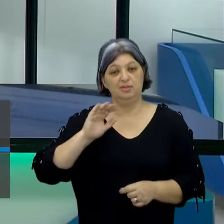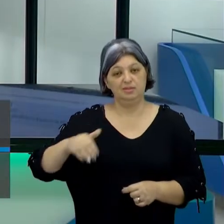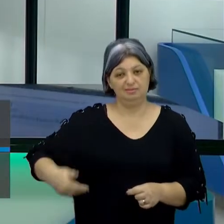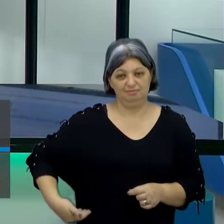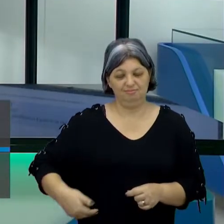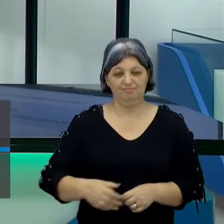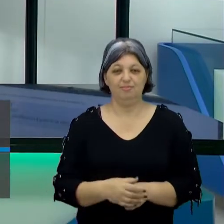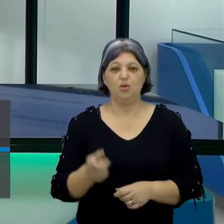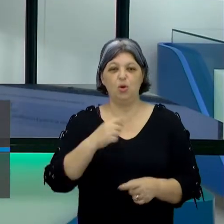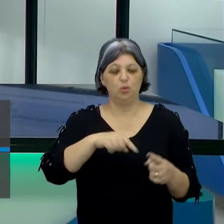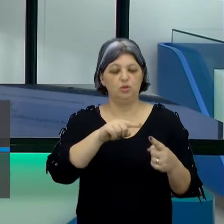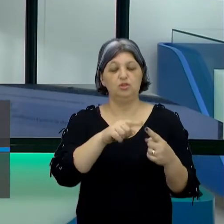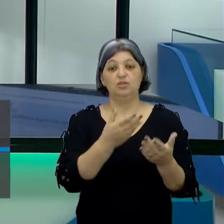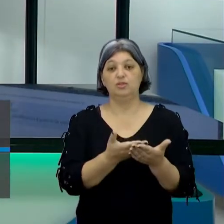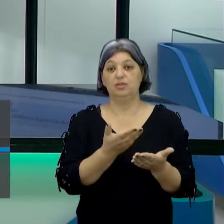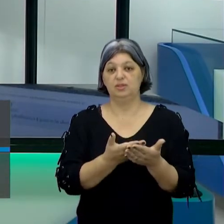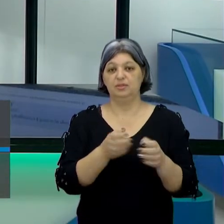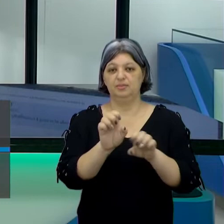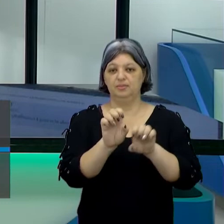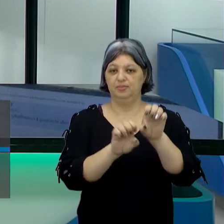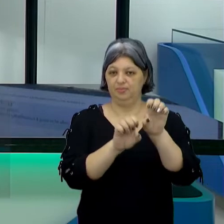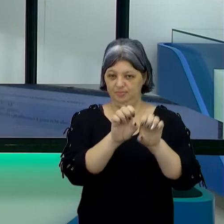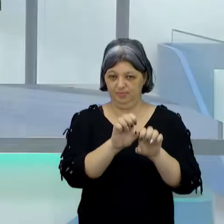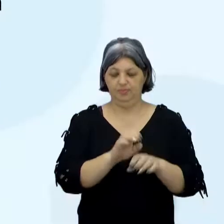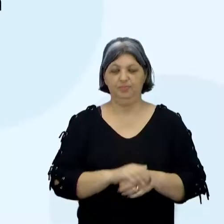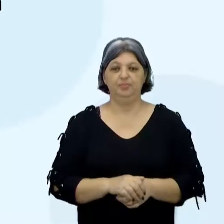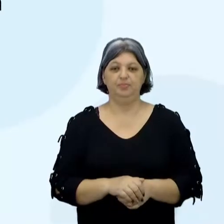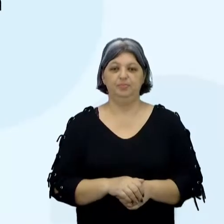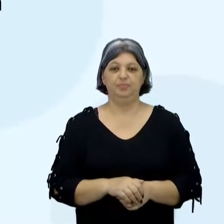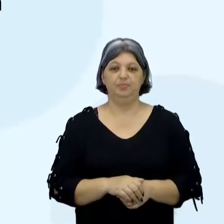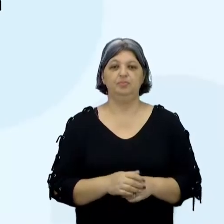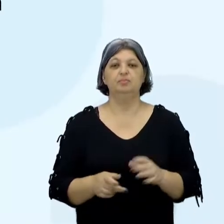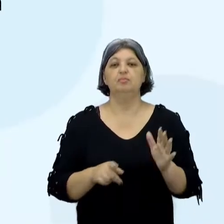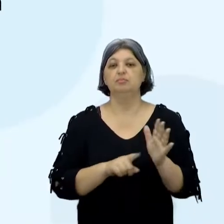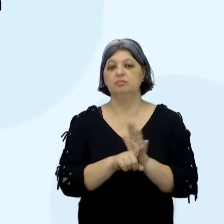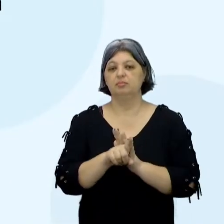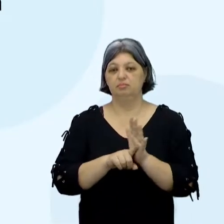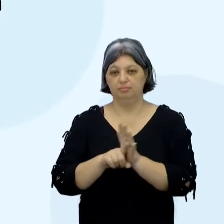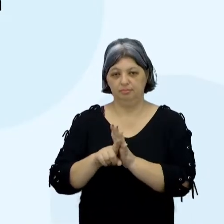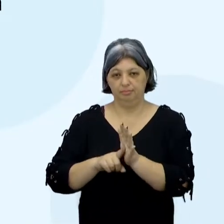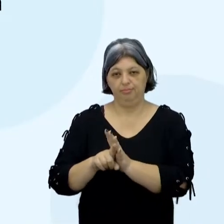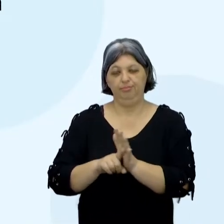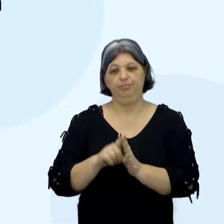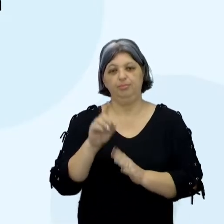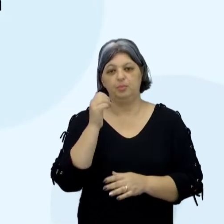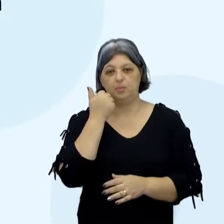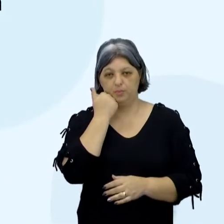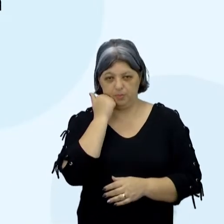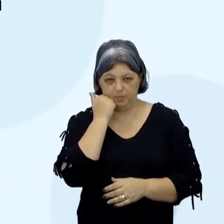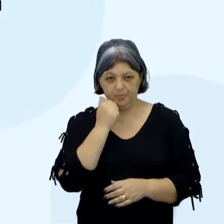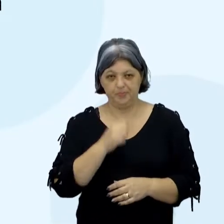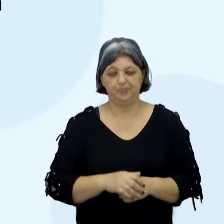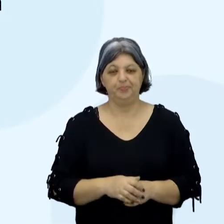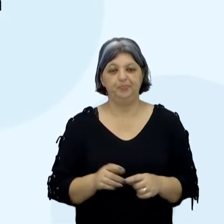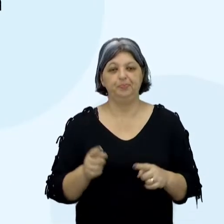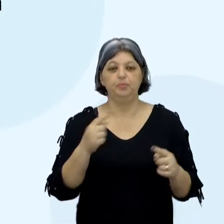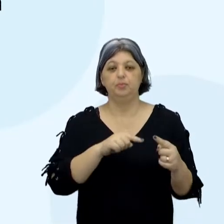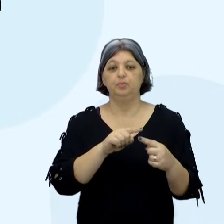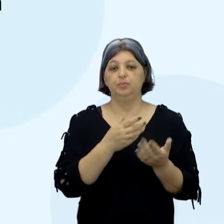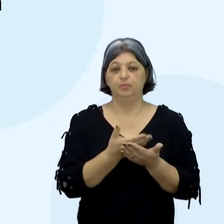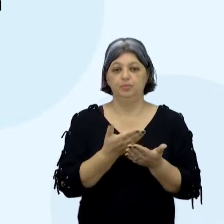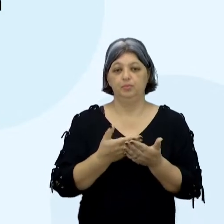os objetivos da aula de hoje, o eixo estruturante? O eixo estruturante aí é investigação científica e o objetivo da aula